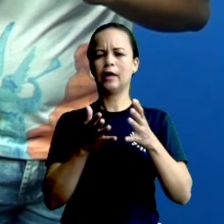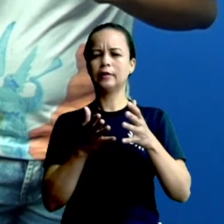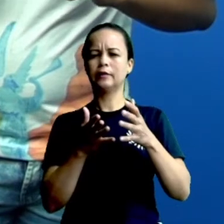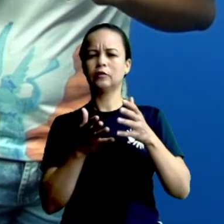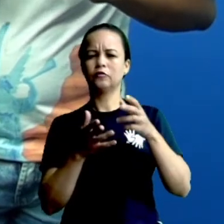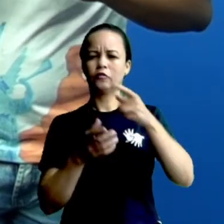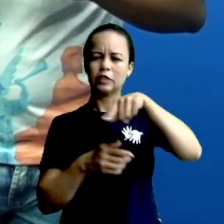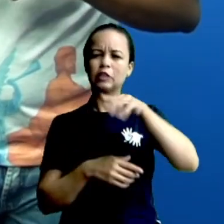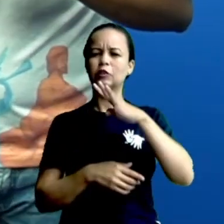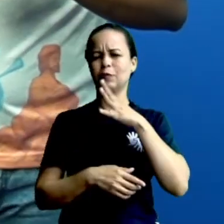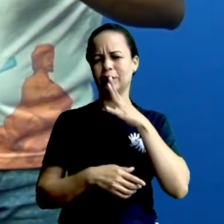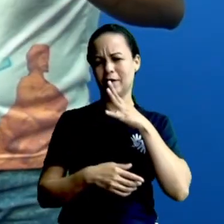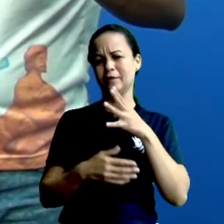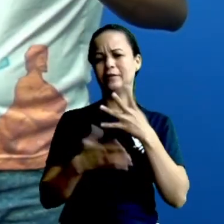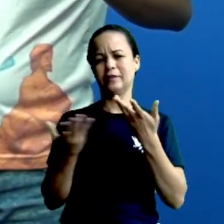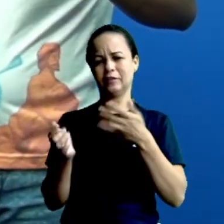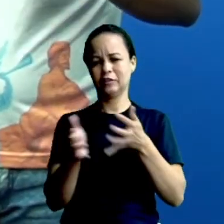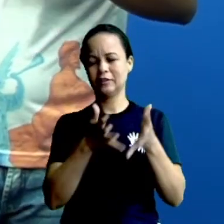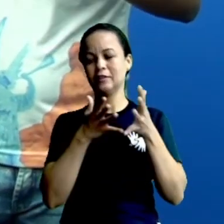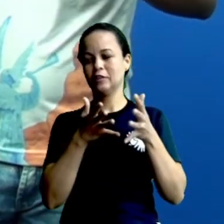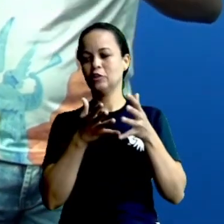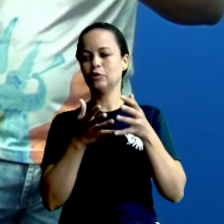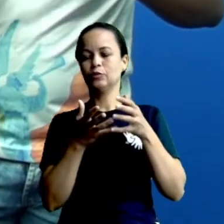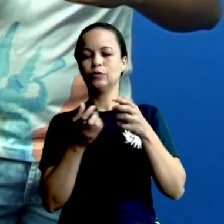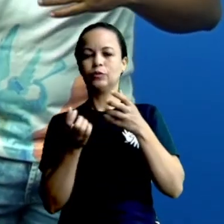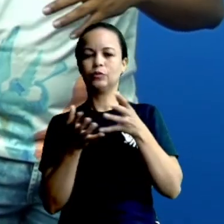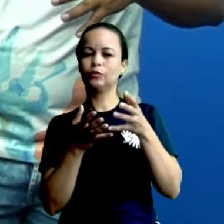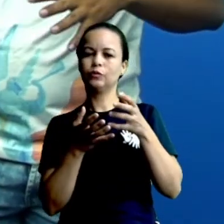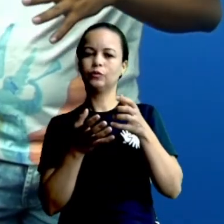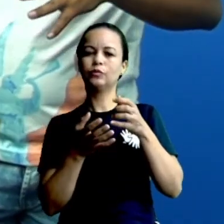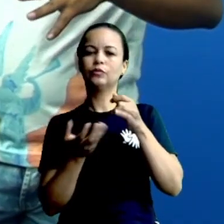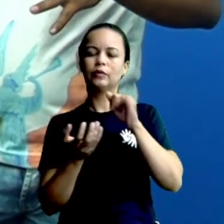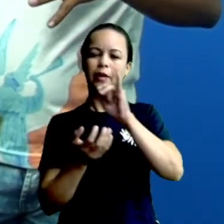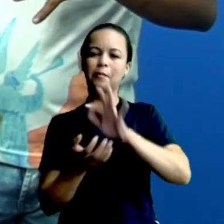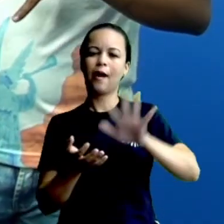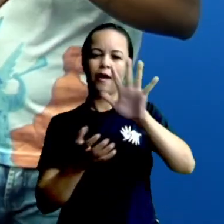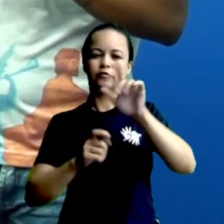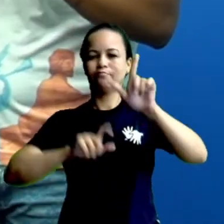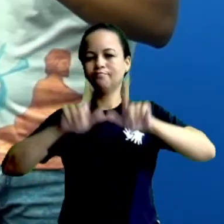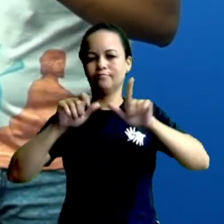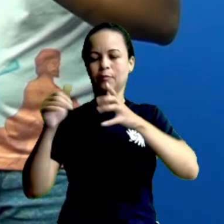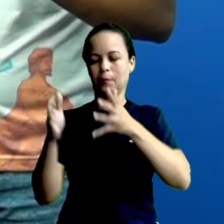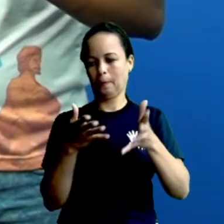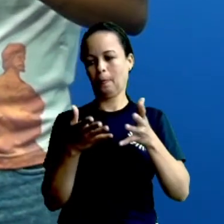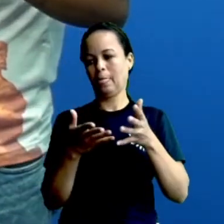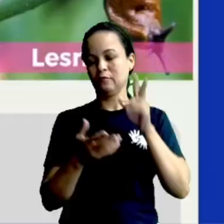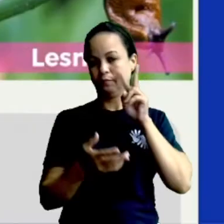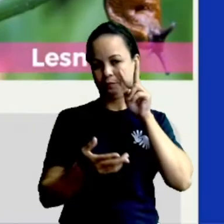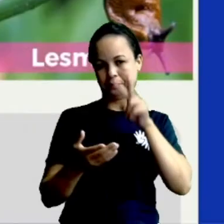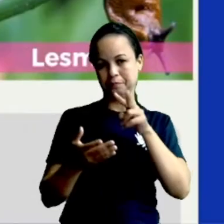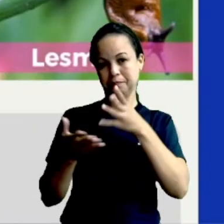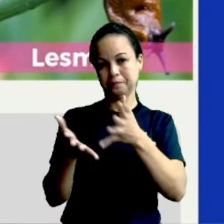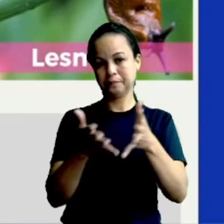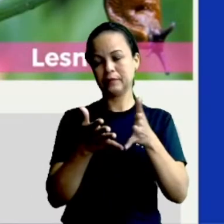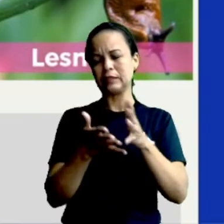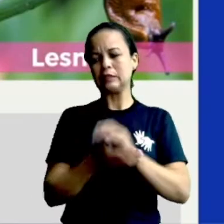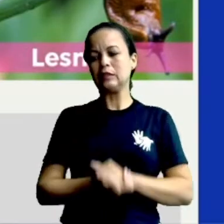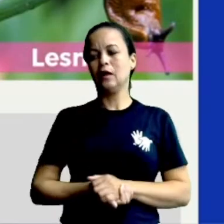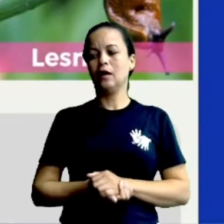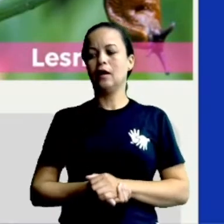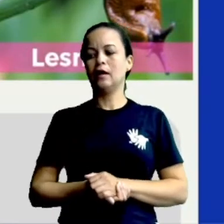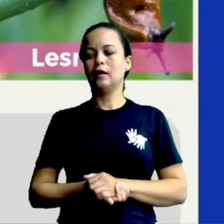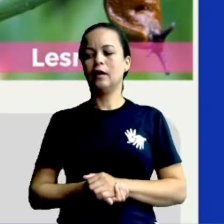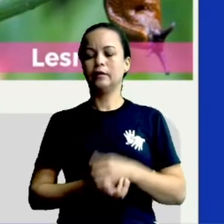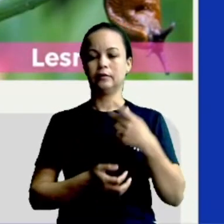animado, e que já viu no seu quintal de casa ou já viu no fundo do mar, né? Os moluscos são